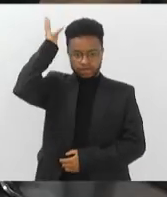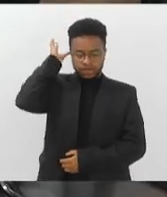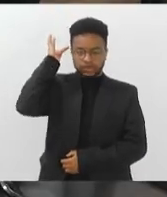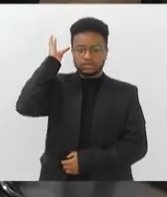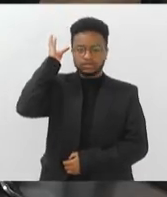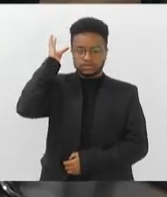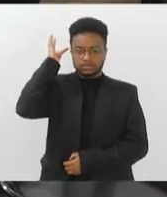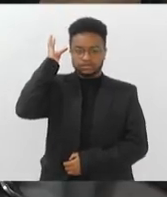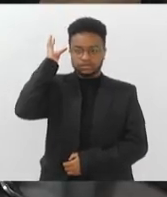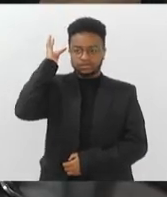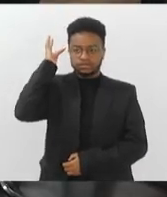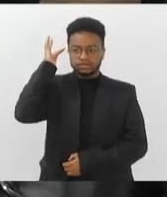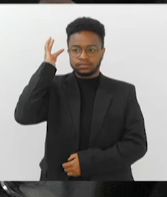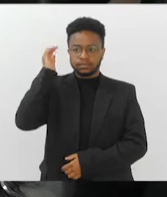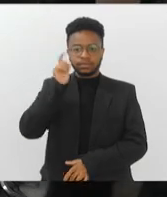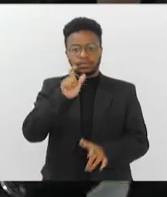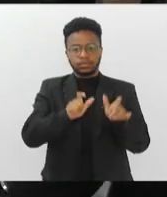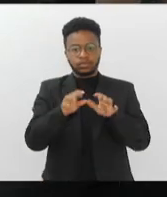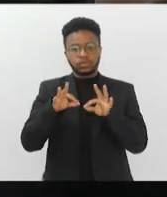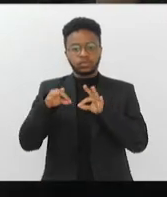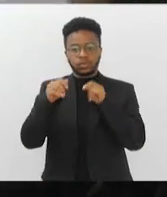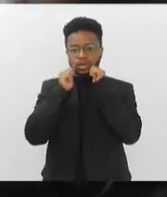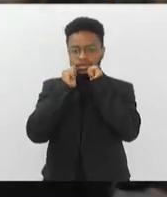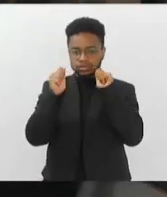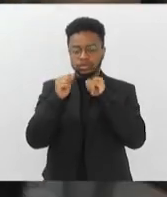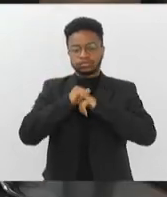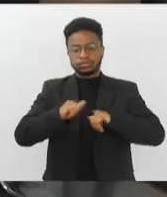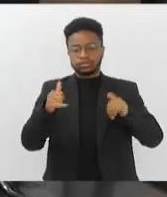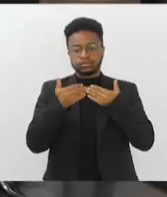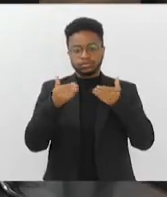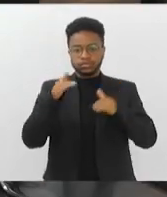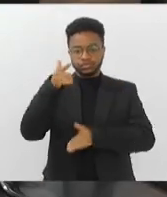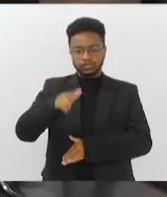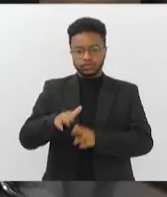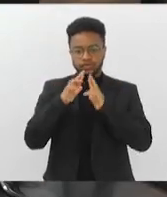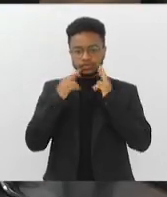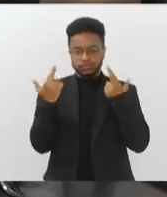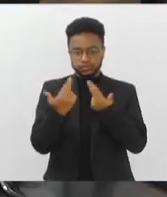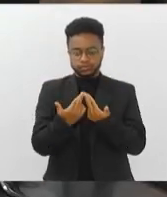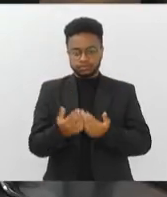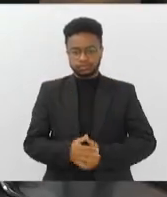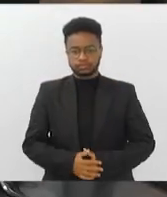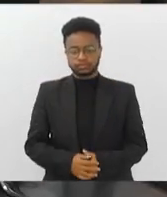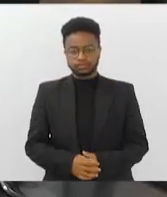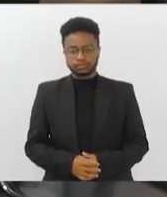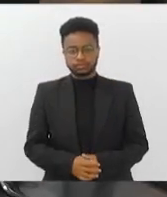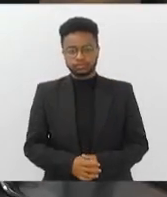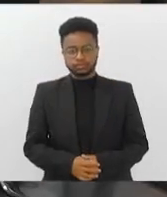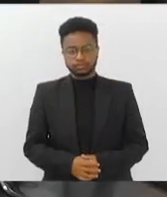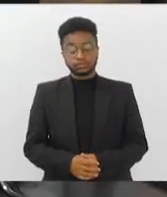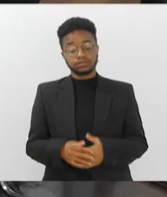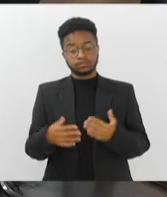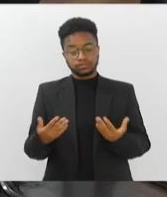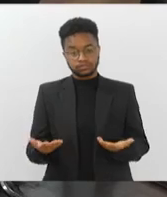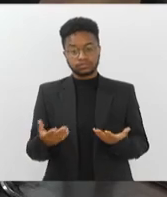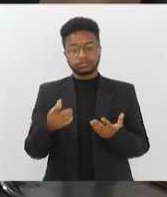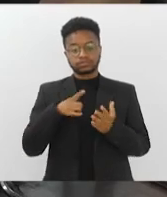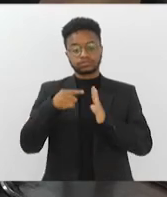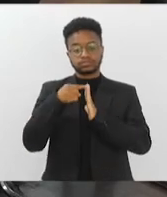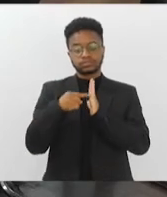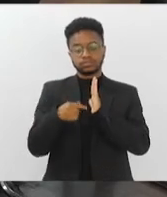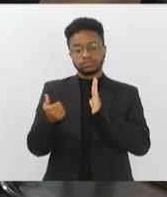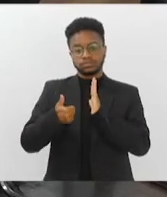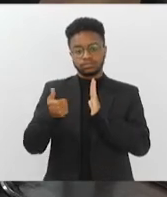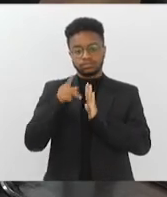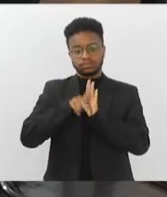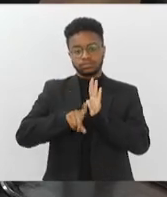Pacheco, todas as assessorias, declaro reaberto os trabalhos. Bem, vamos às item 1 da pauta,